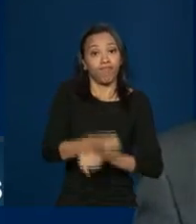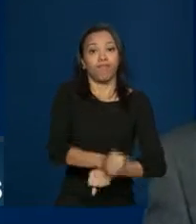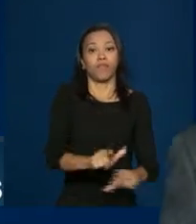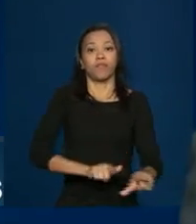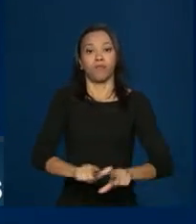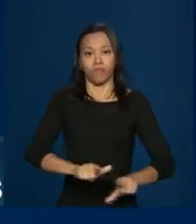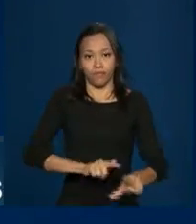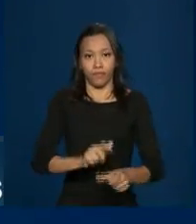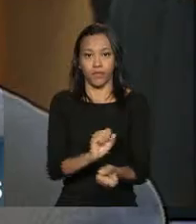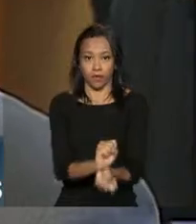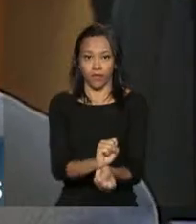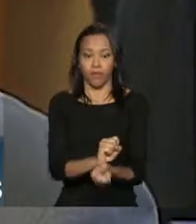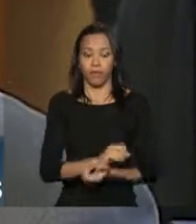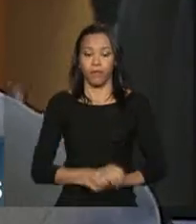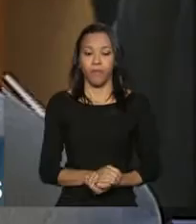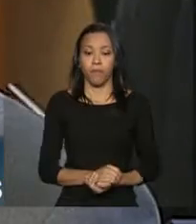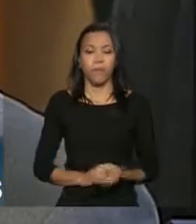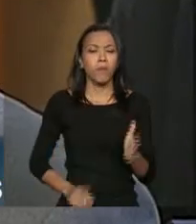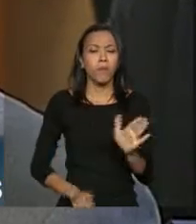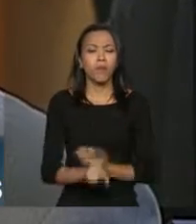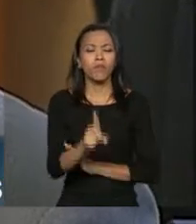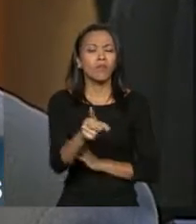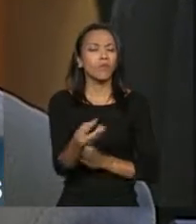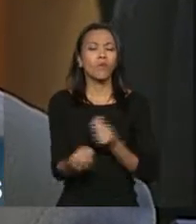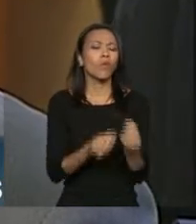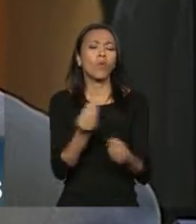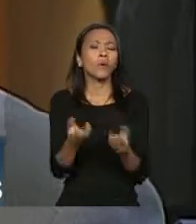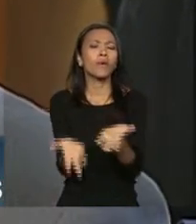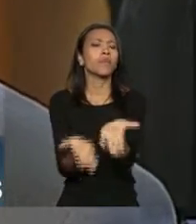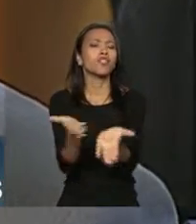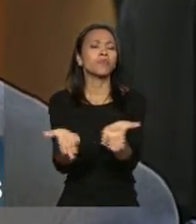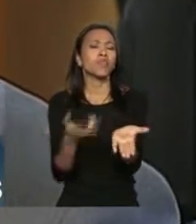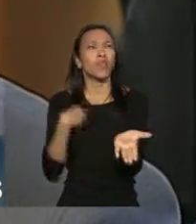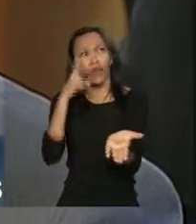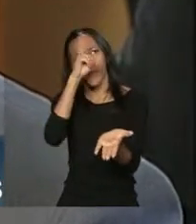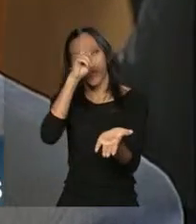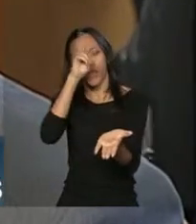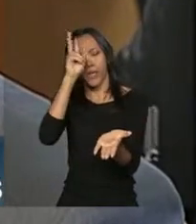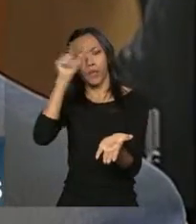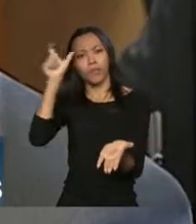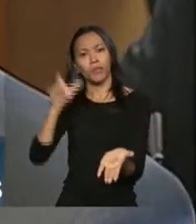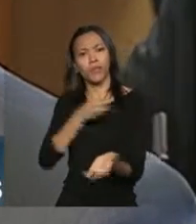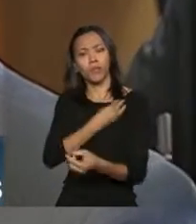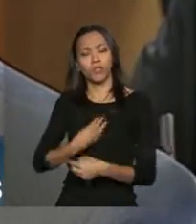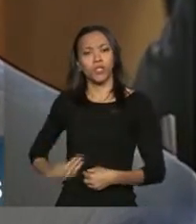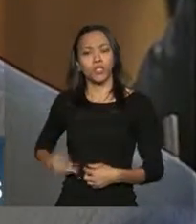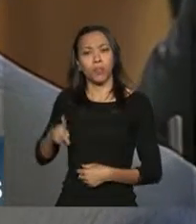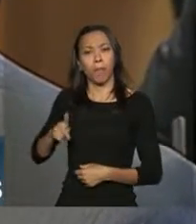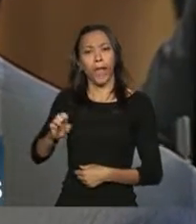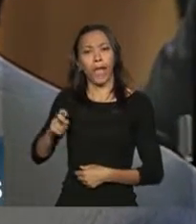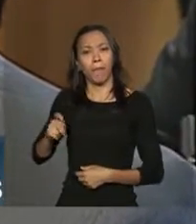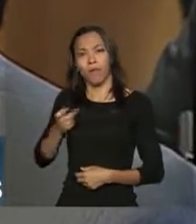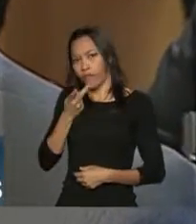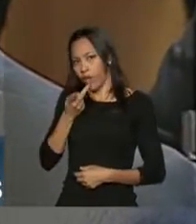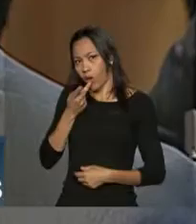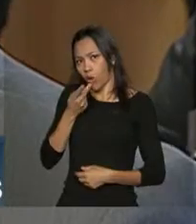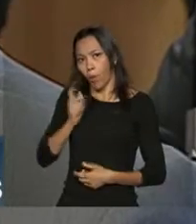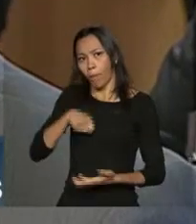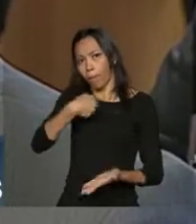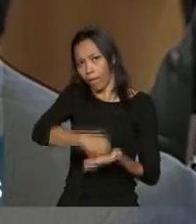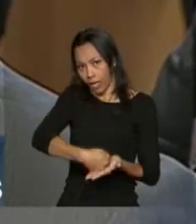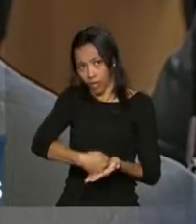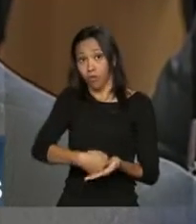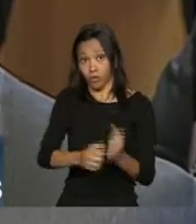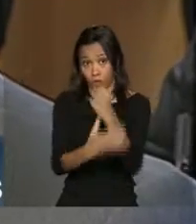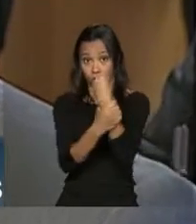pergunta sobre como é feito o atendimento à vítima. Eu lembro que o ministro Pepe Vargas também mencionou a questão do pagamento do seguro-desemprego, quando